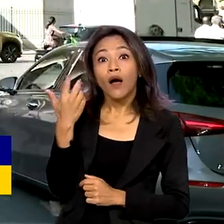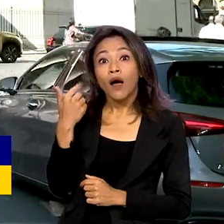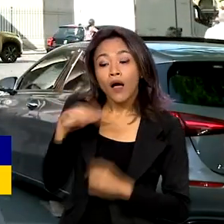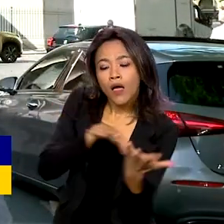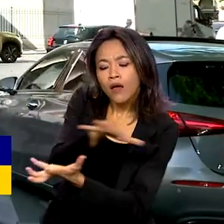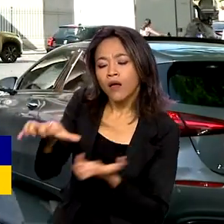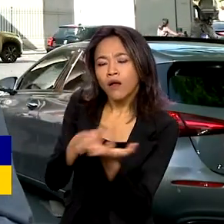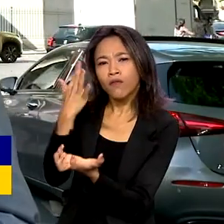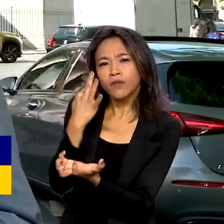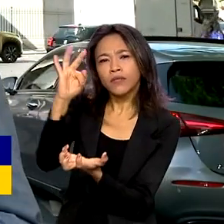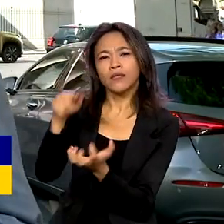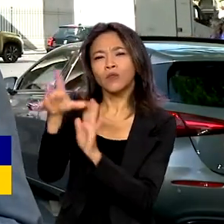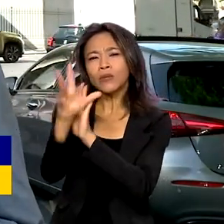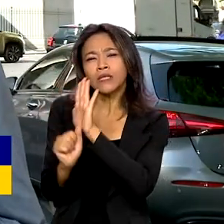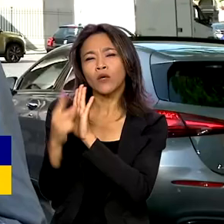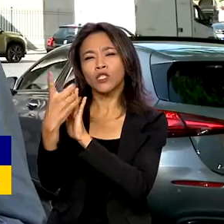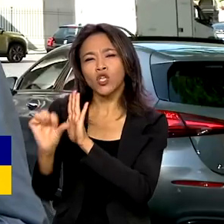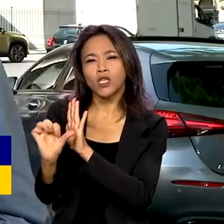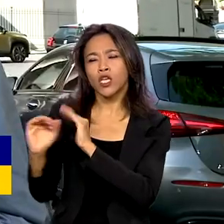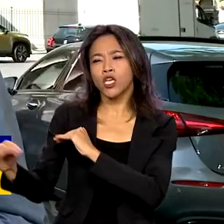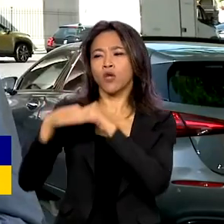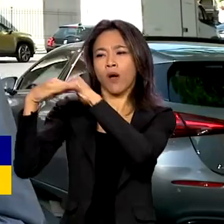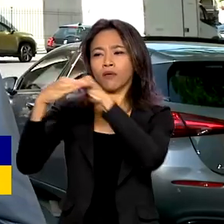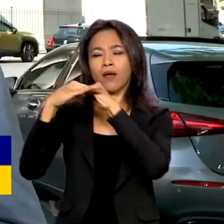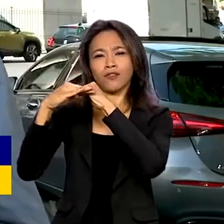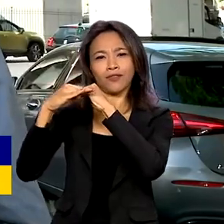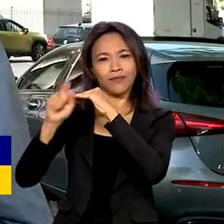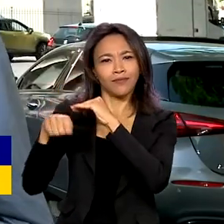século XVIII, falava em liberdade, igualdade e